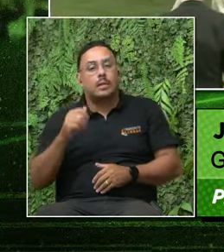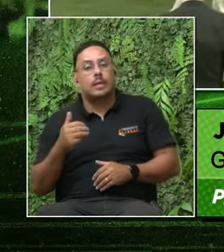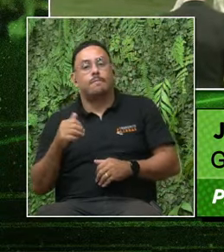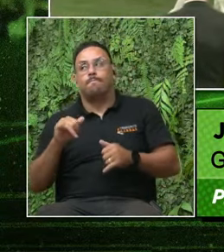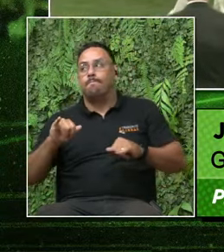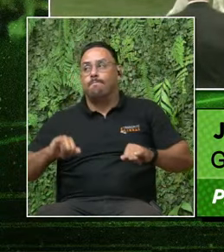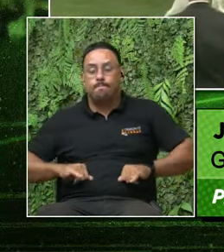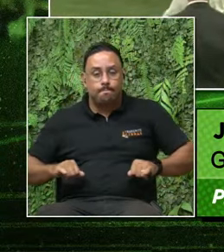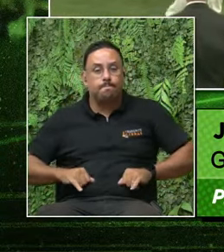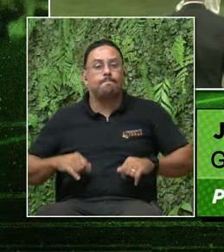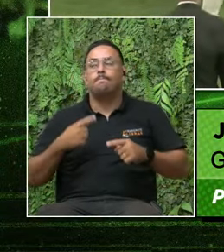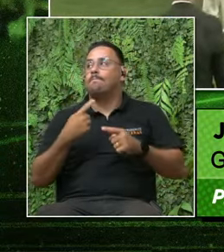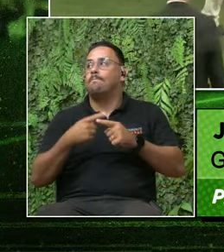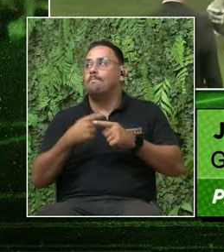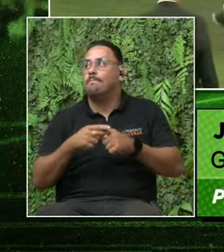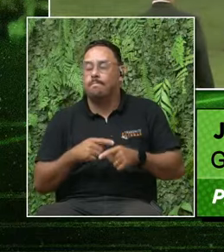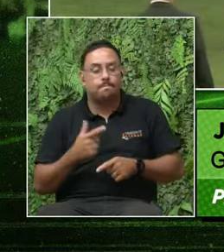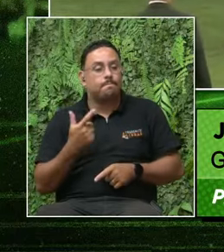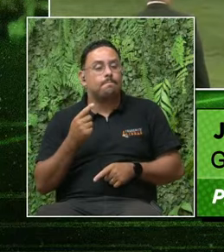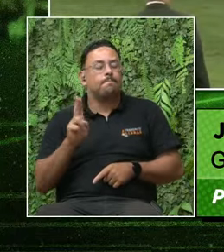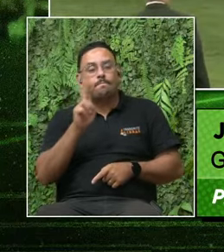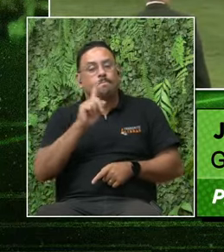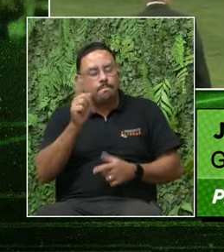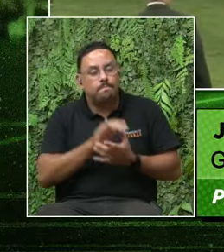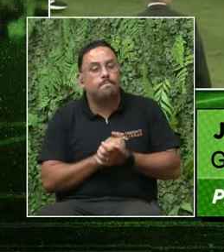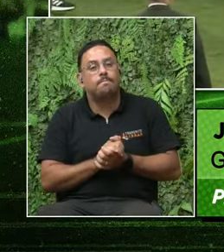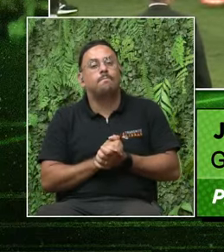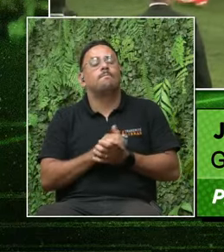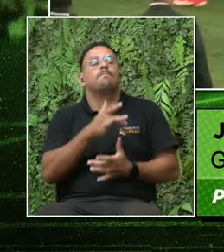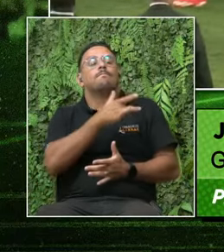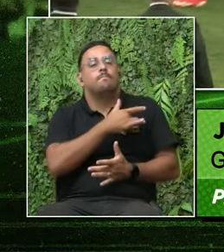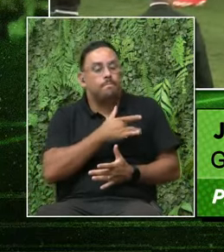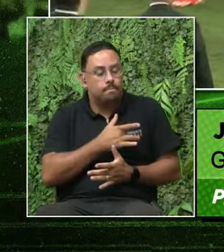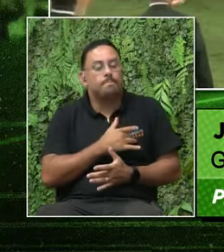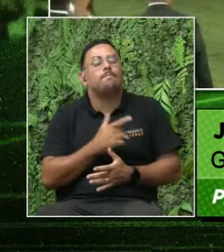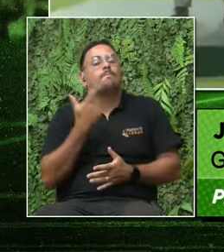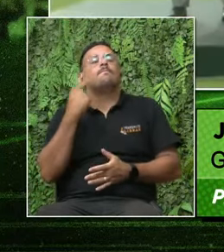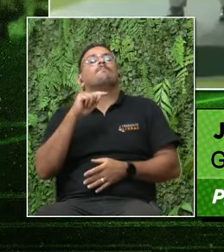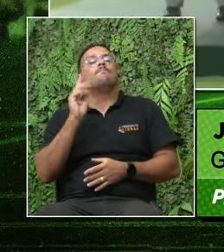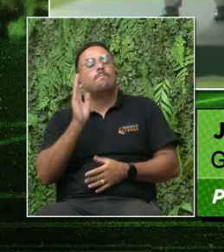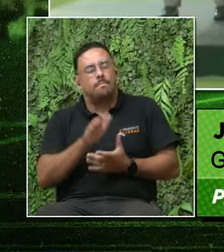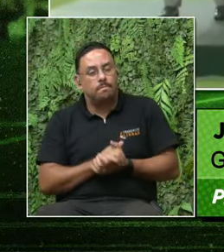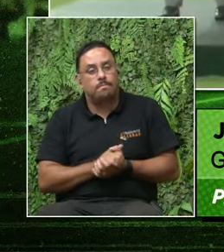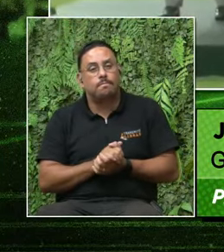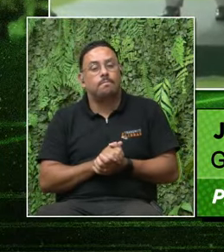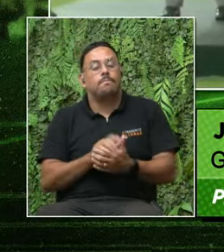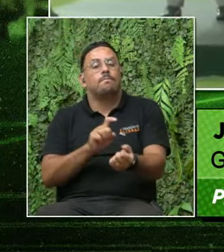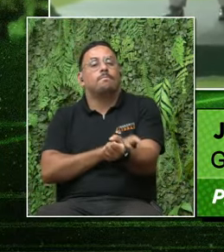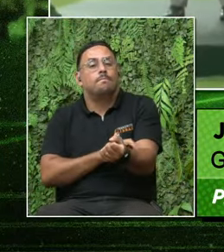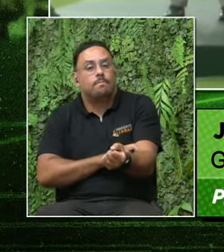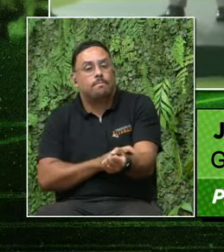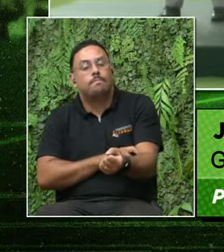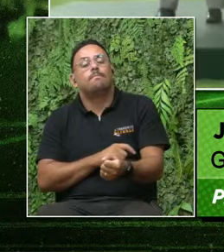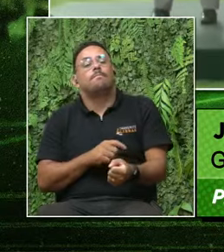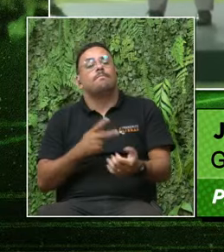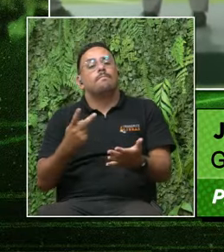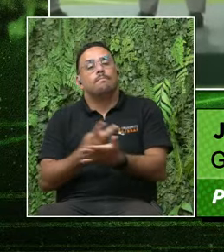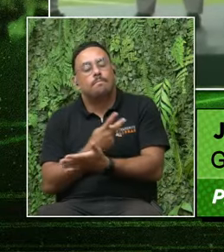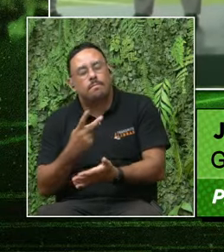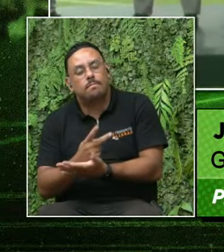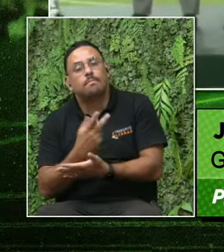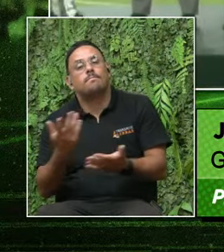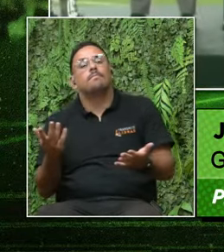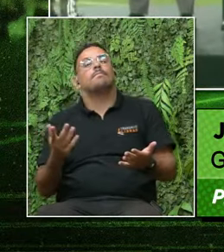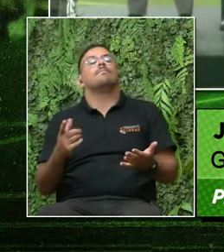demais porque a saída de bola com saravia não funcionava mas o Cruzeiro já tinha feito a leitura e o saravia tava nervoso no jogo errando passes